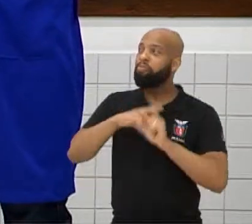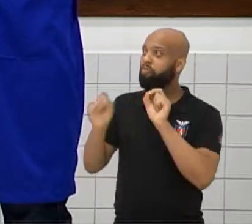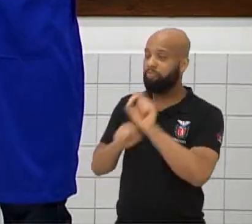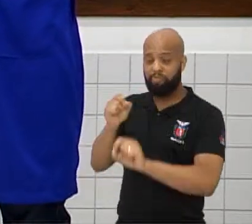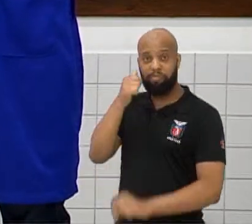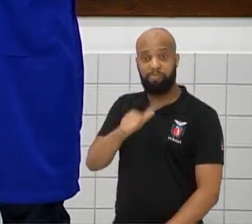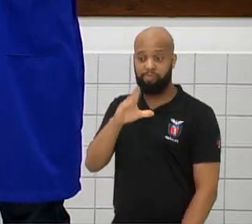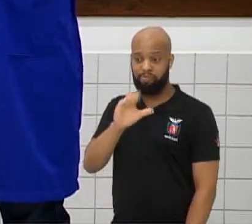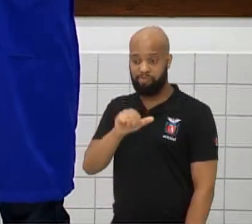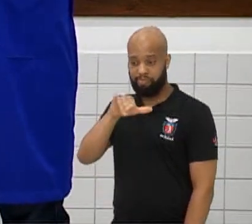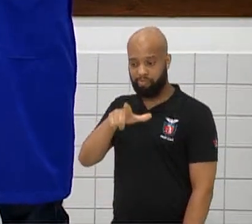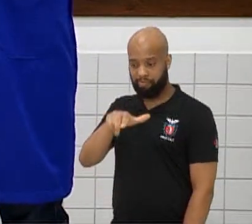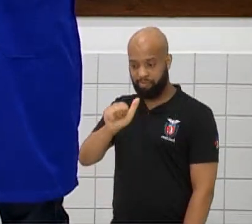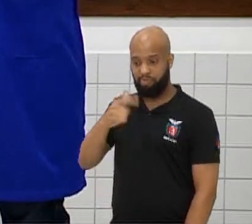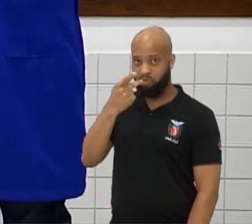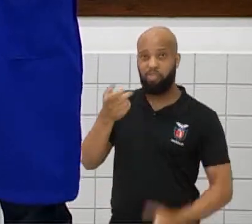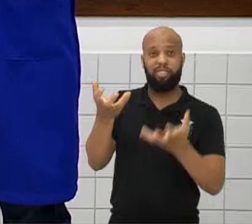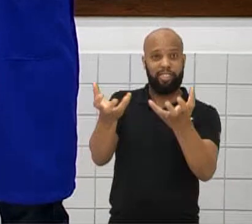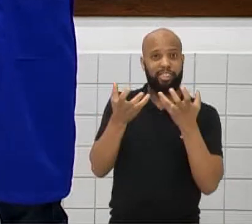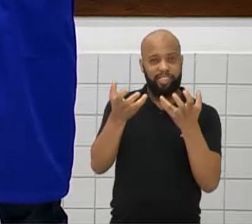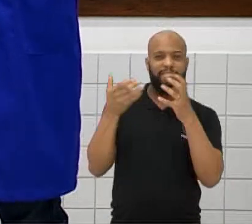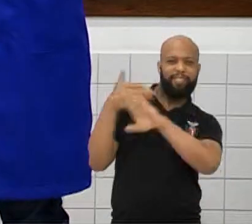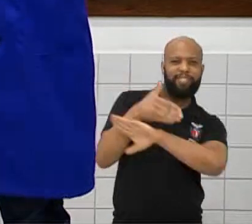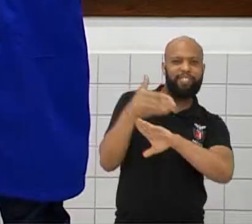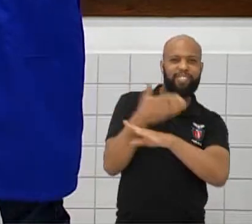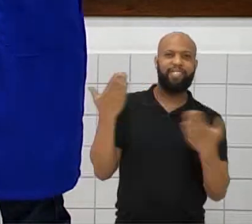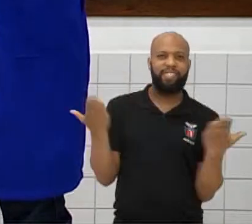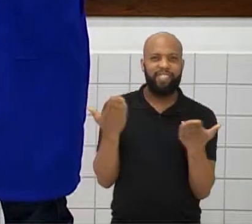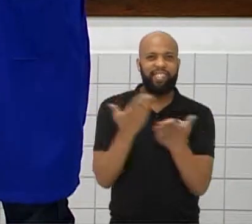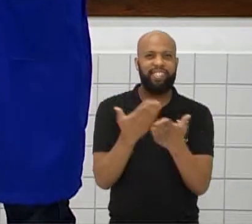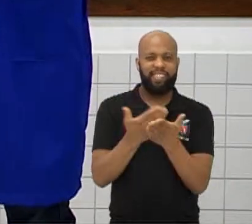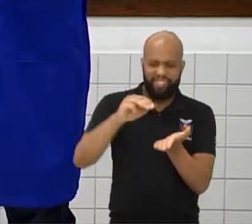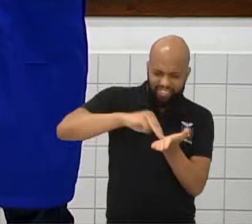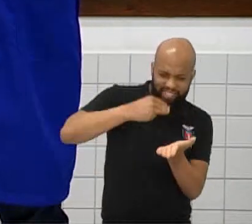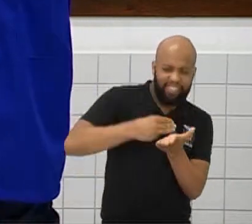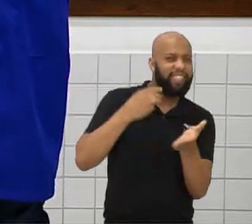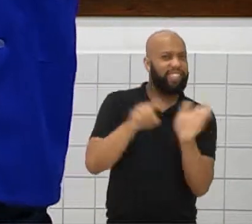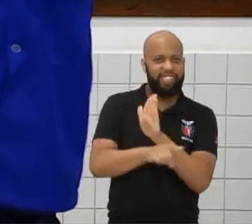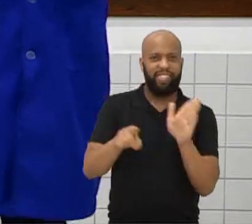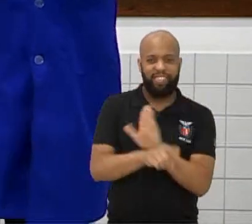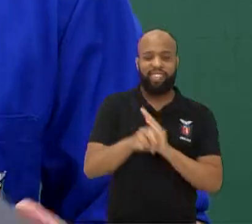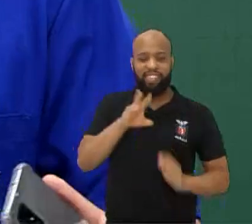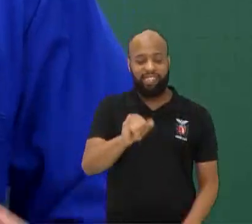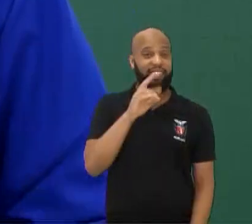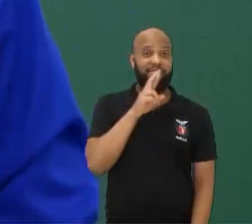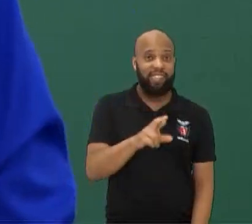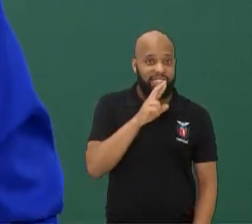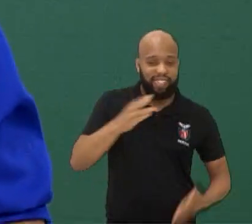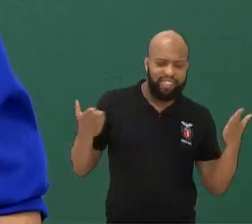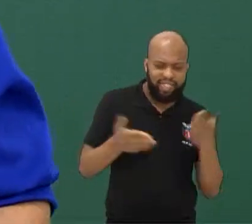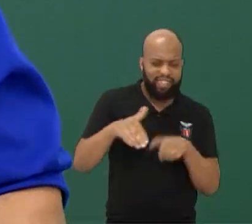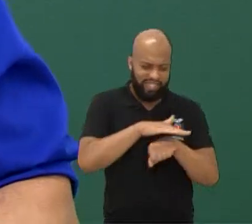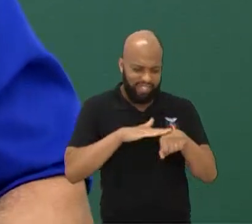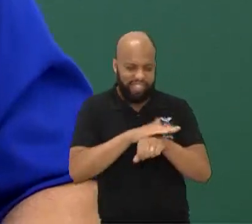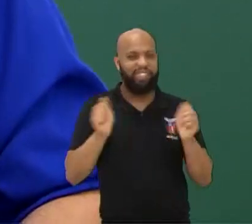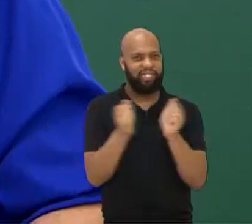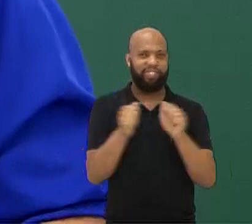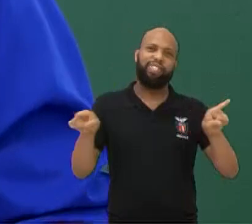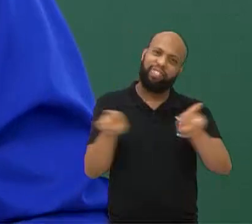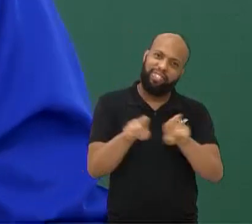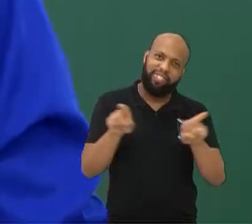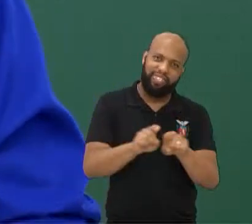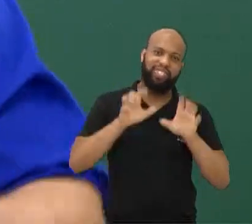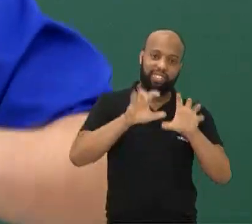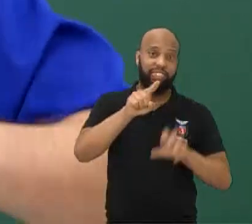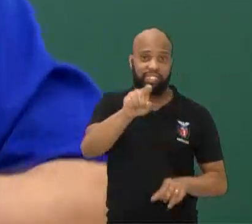Camila falou que tá com grande expectativa a participar dessa aula. Manda as perguntas, Camila, que a gente vai respondendo, a gente vai conversando juntos. Isso